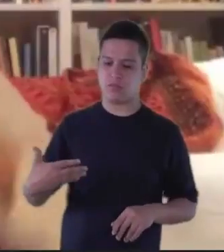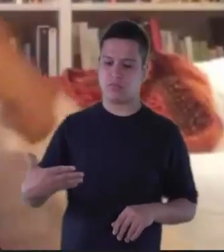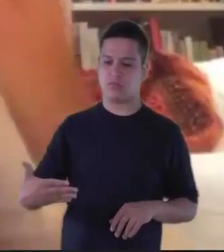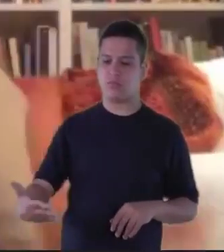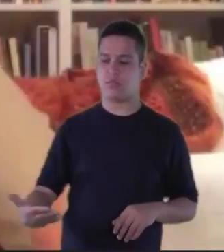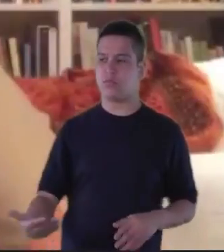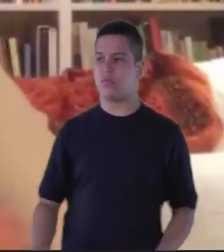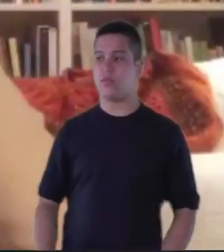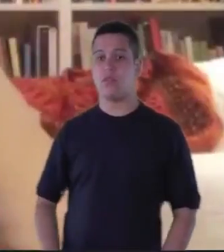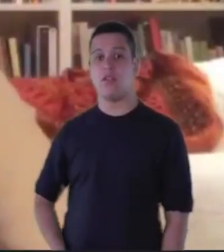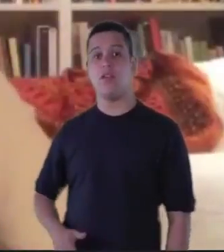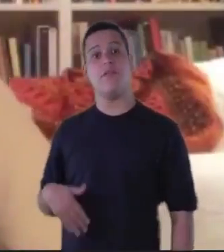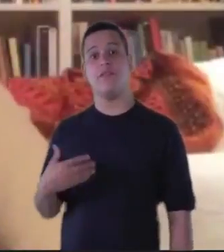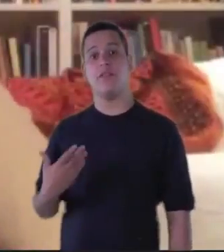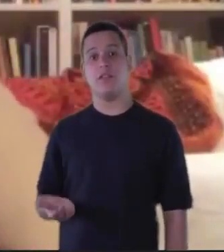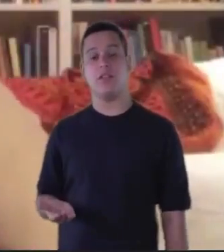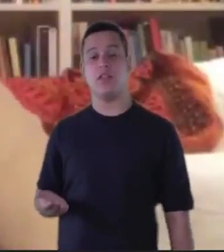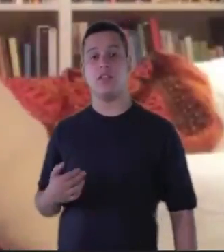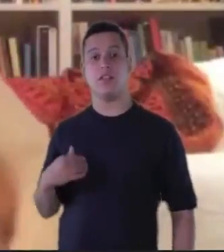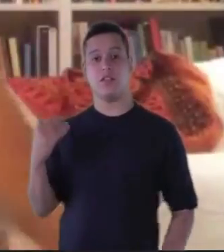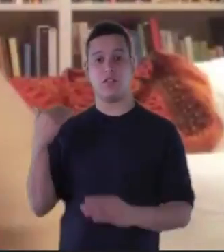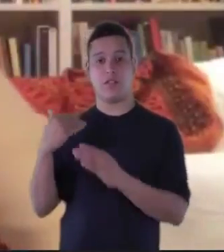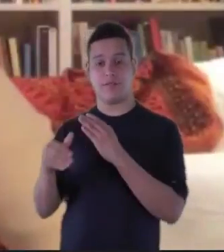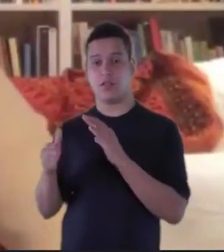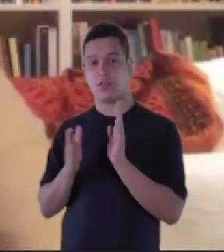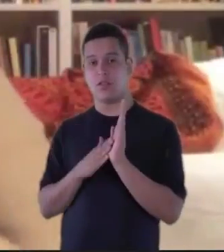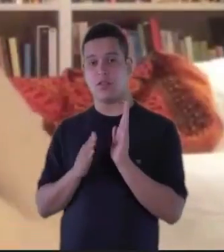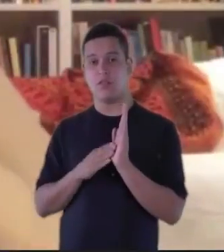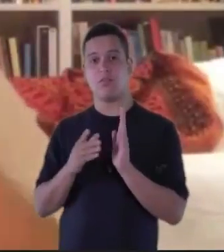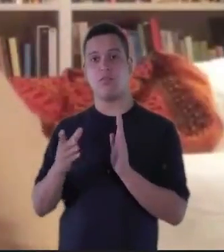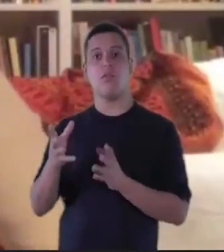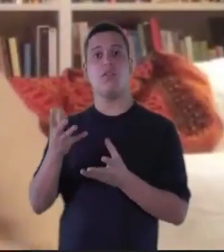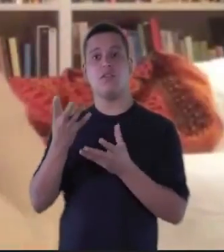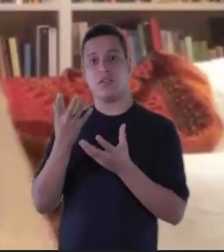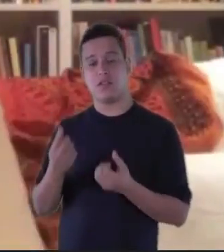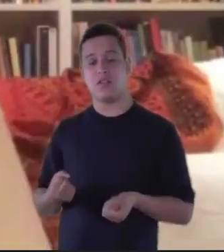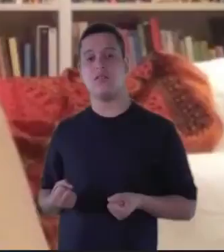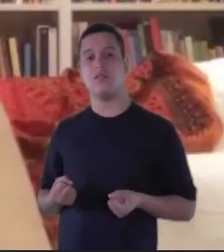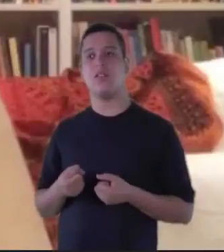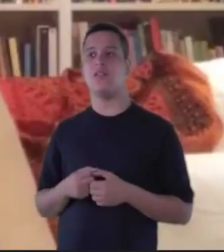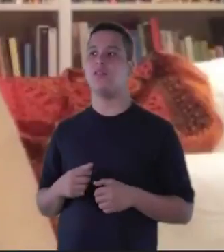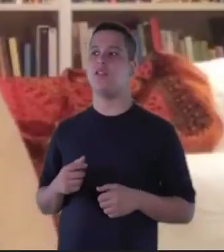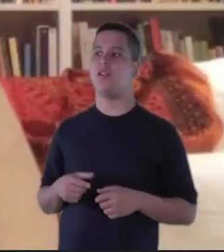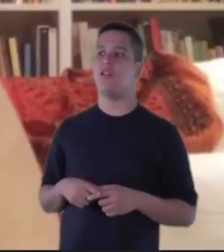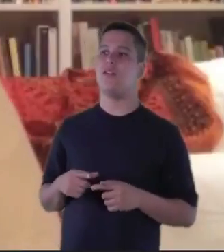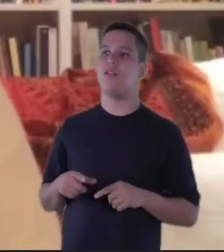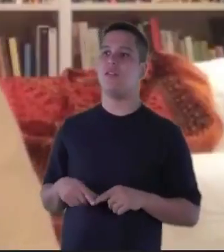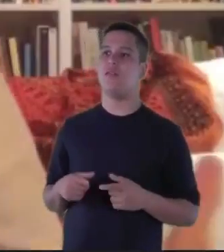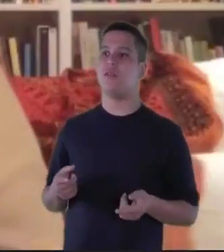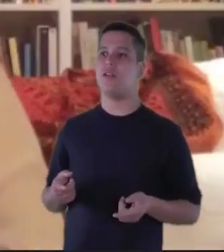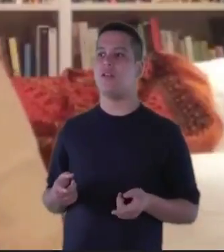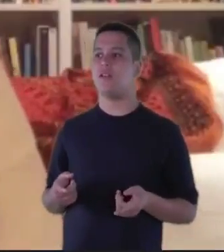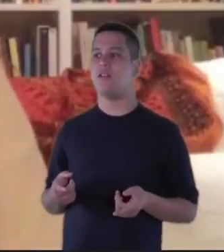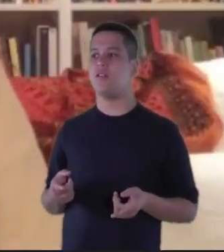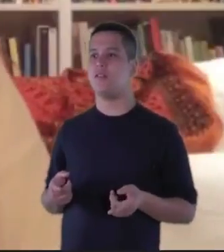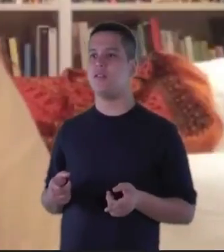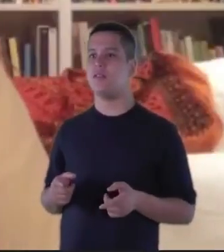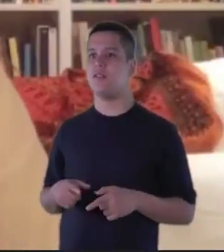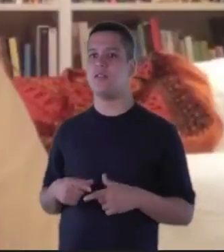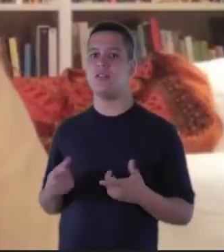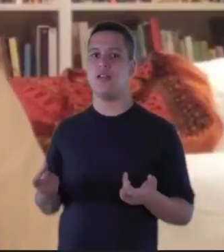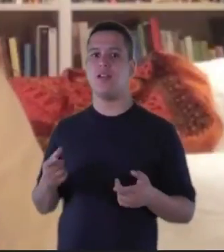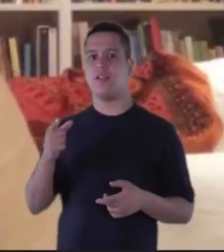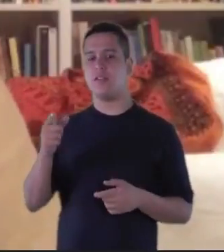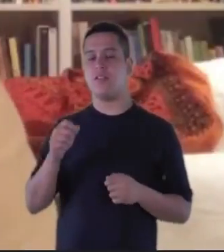e daí a gente mandou o projeto, foi aprovado para captamos um pouquinho, e aí veio esse governo,